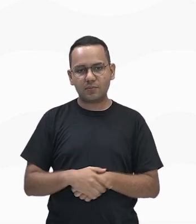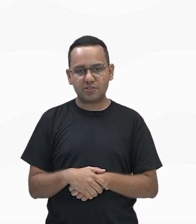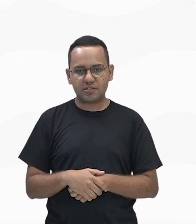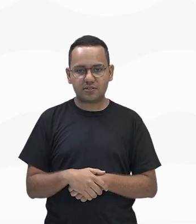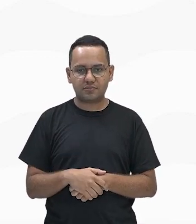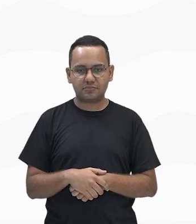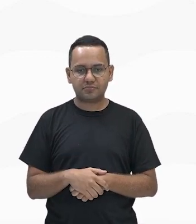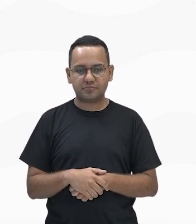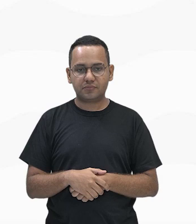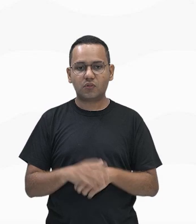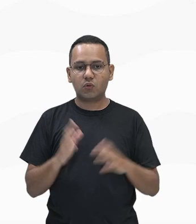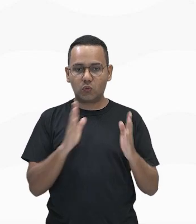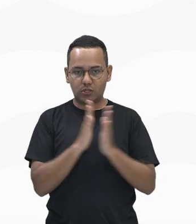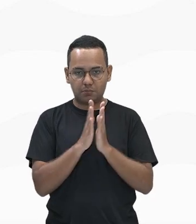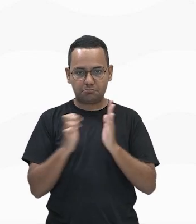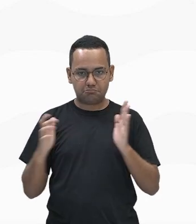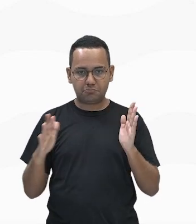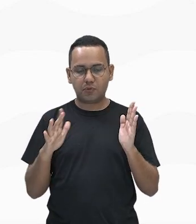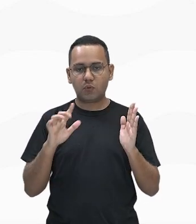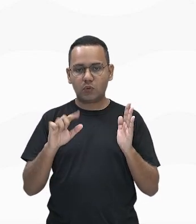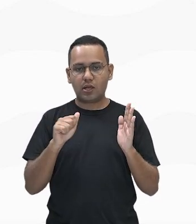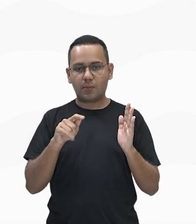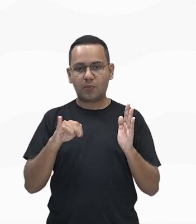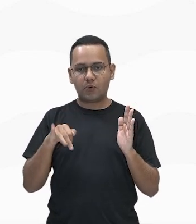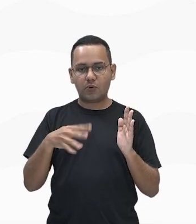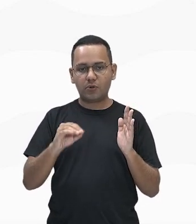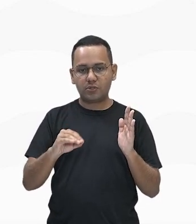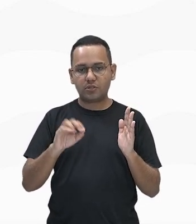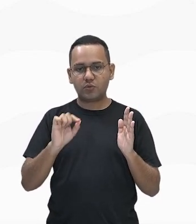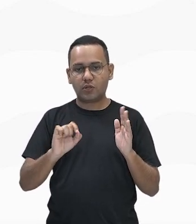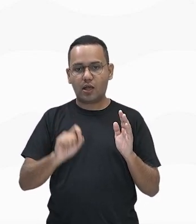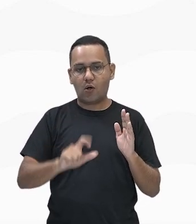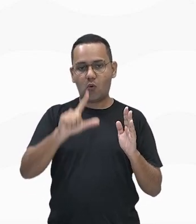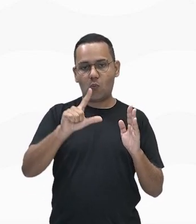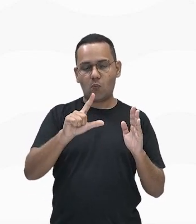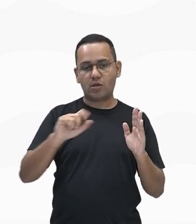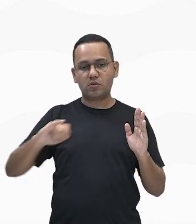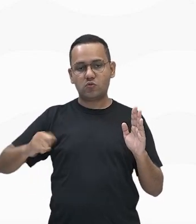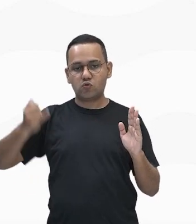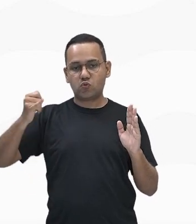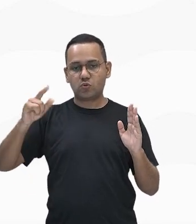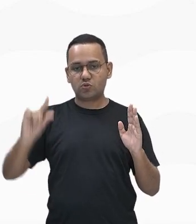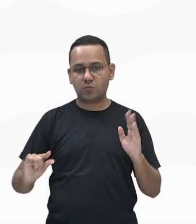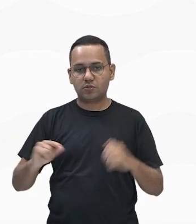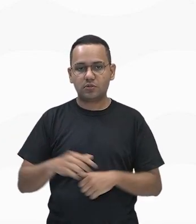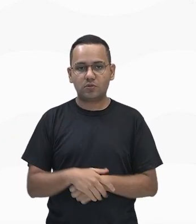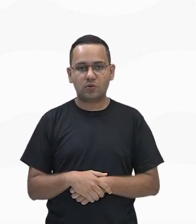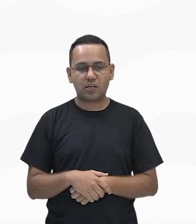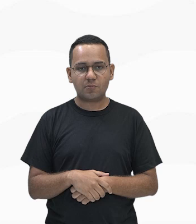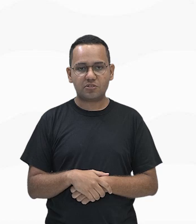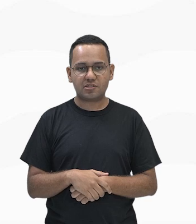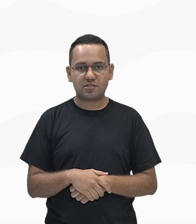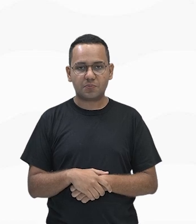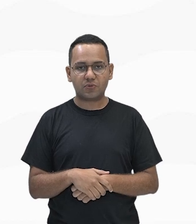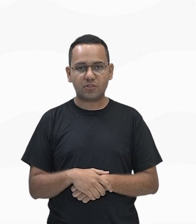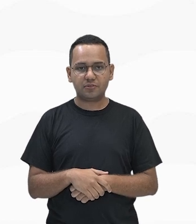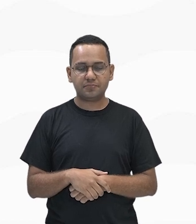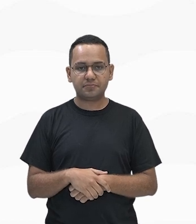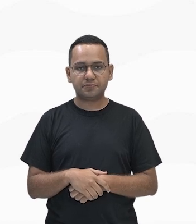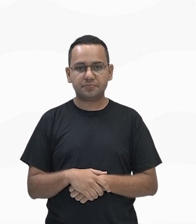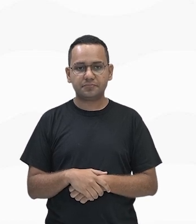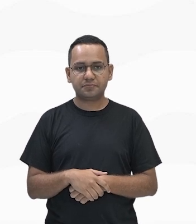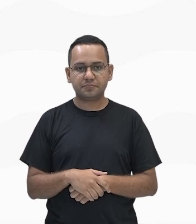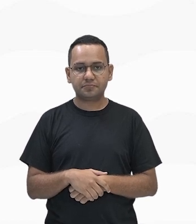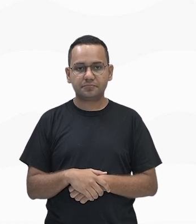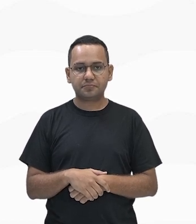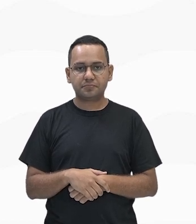de amortização aumenta e a de juros diminui. Seguindo, o saldo devedor